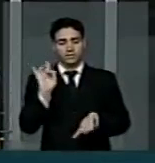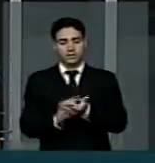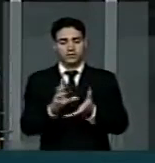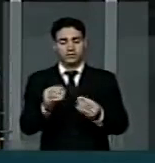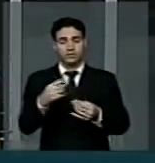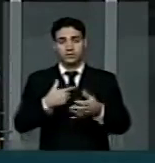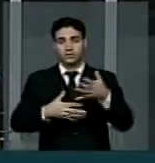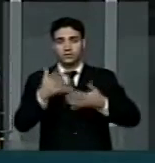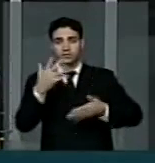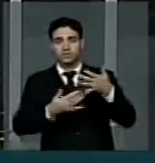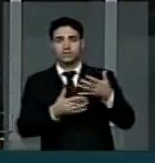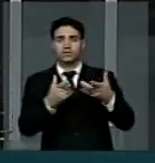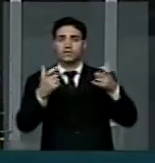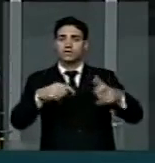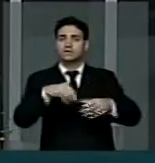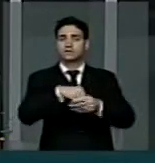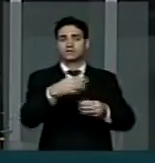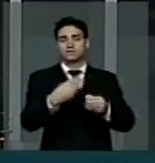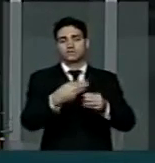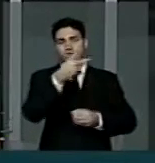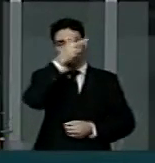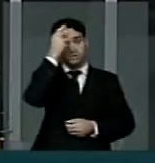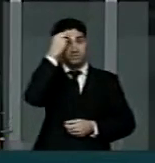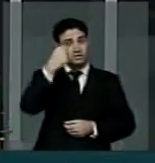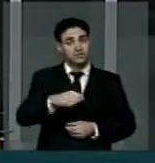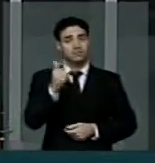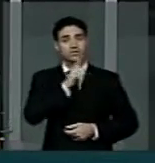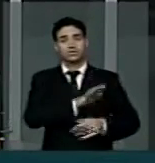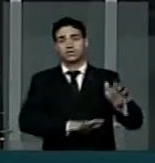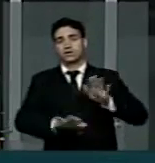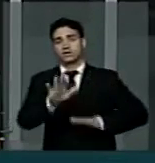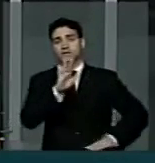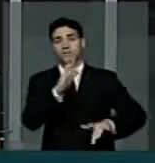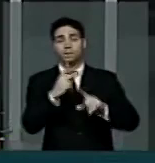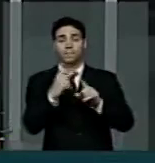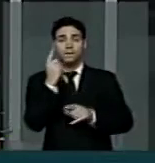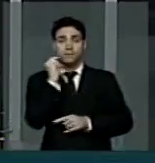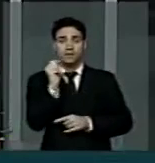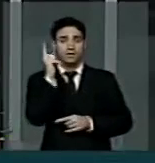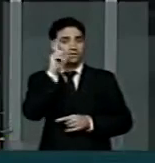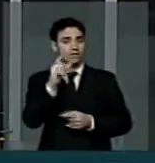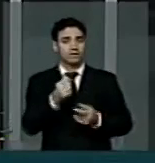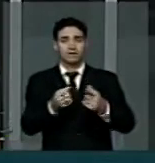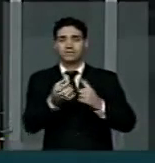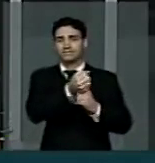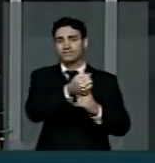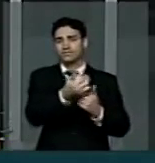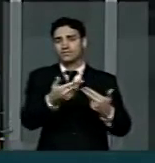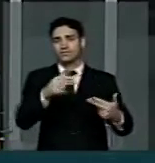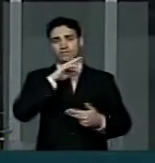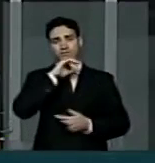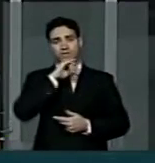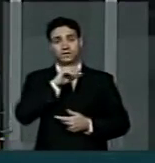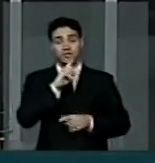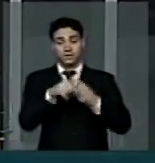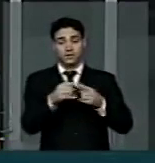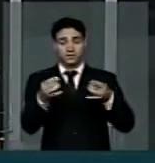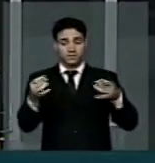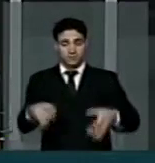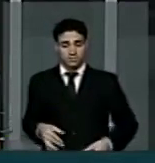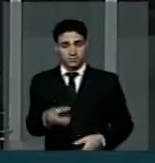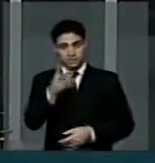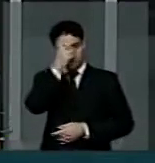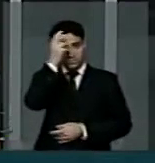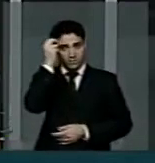complicada hoje nos municípios. Eles têm que ter muito cuidado para não se envolverem e quando deixarem o mandato, não